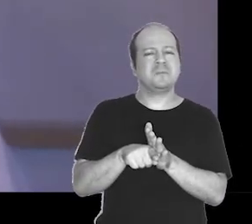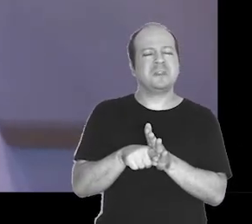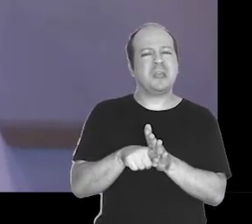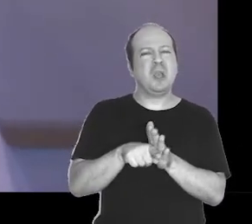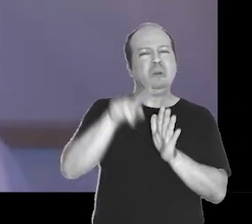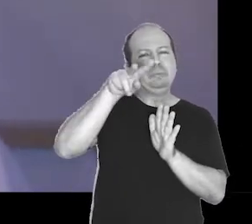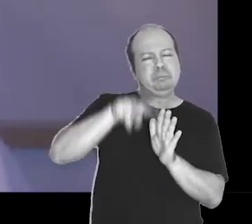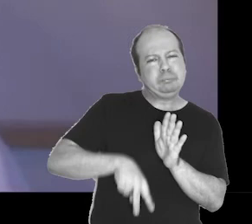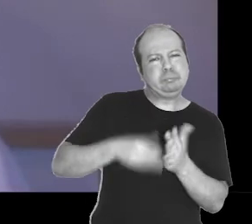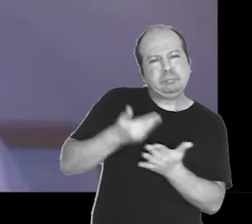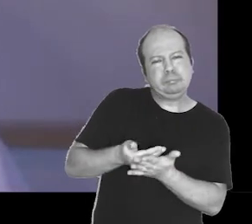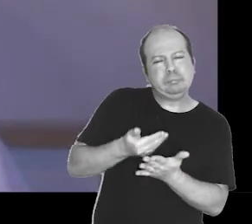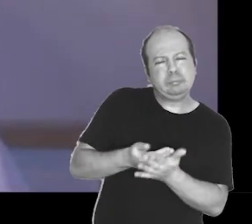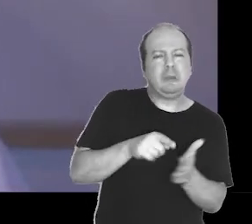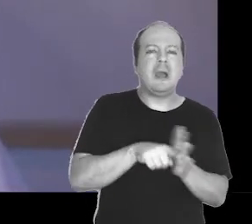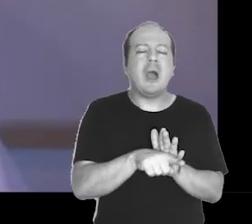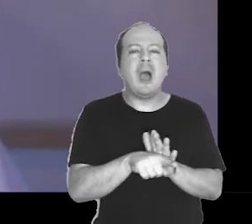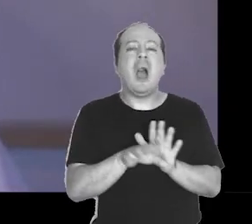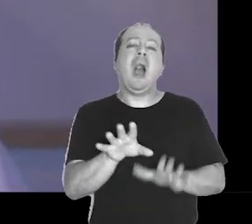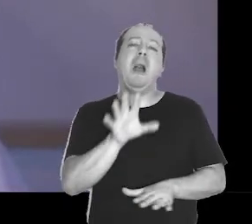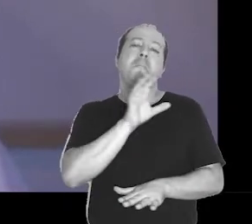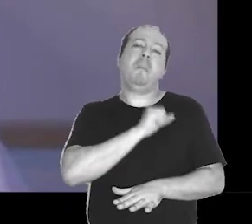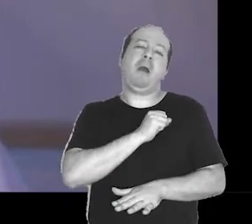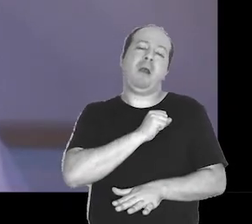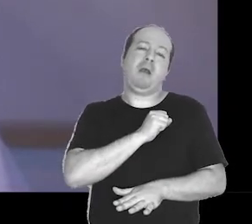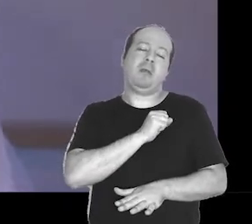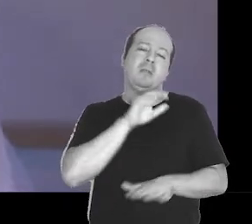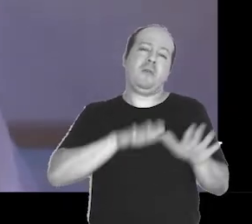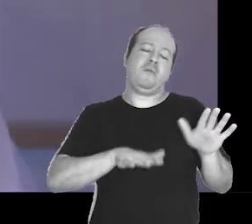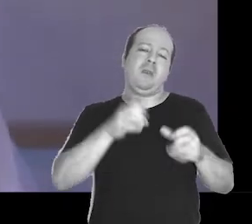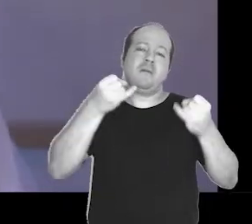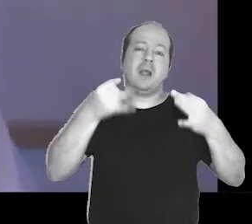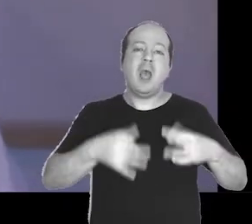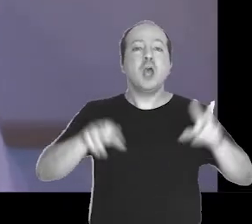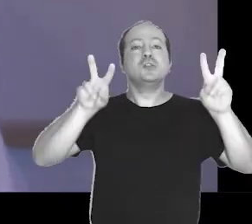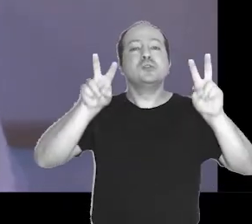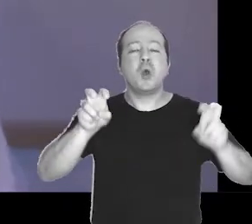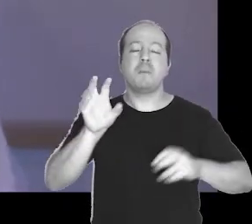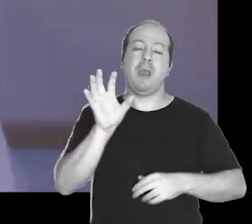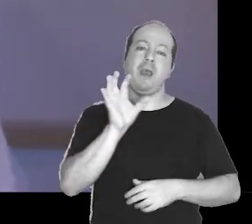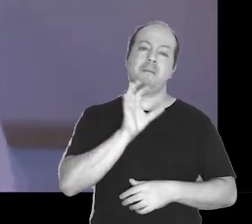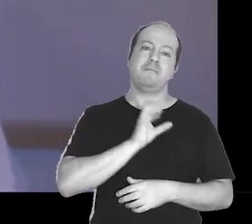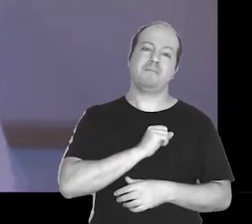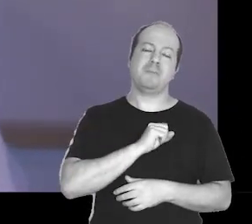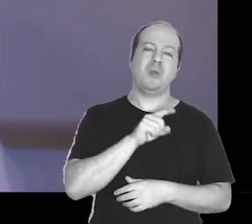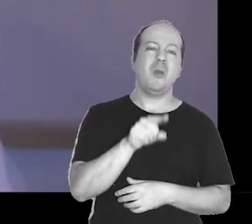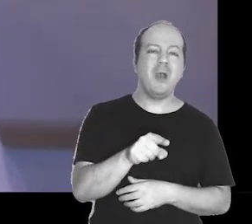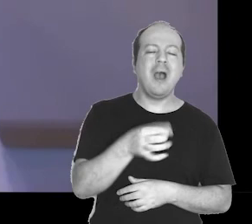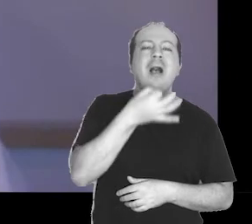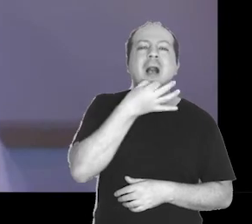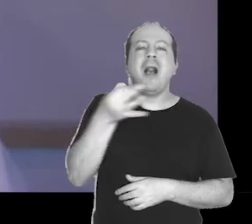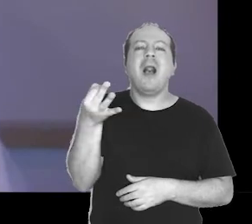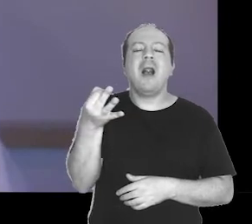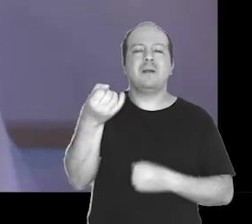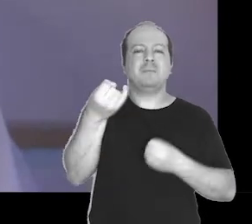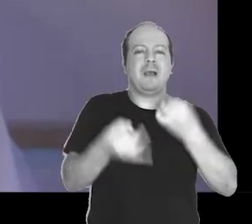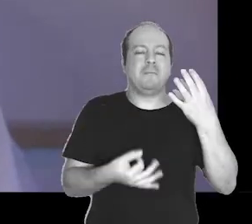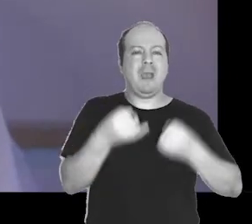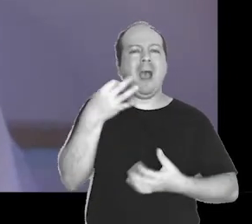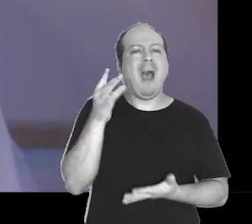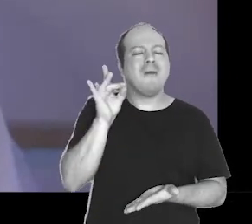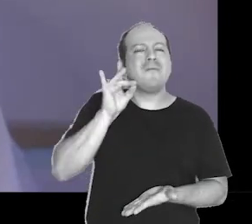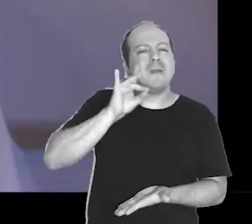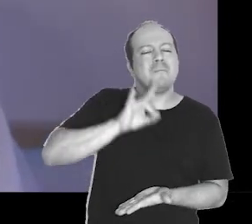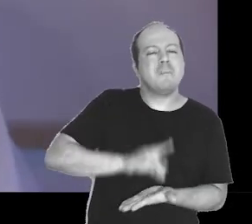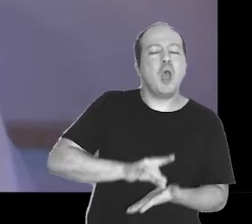Investigar ao invés de amar, você teria dito. Sobre o amor, você ainda teceu comentários, afirmando que